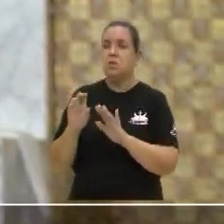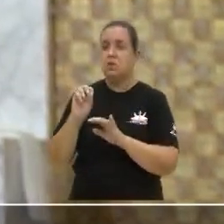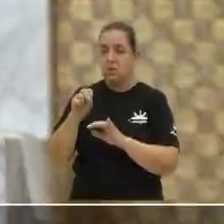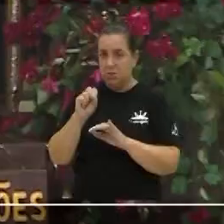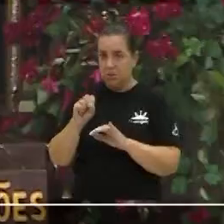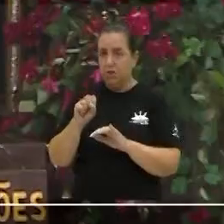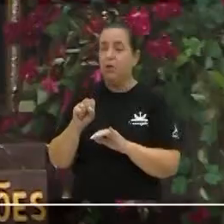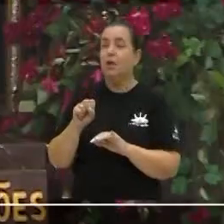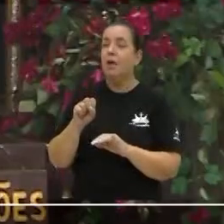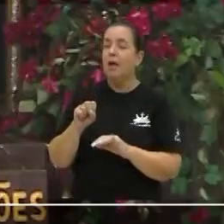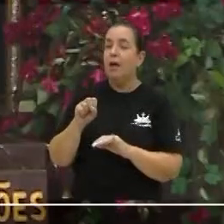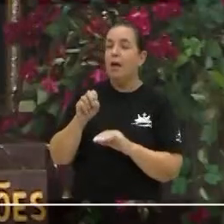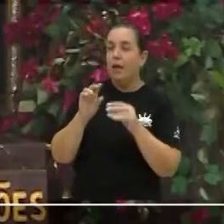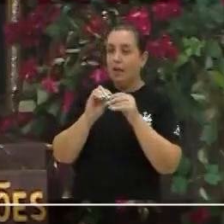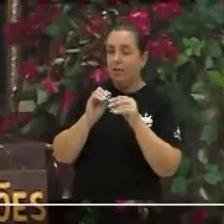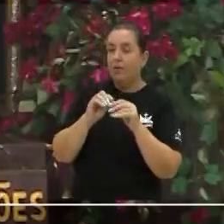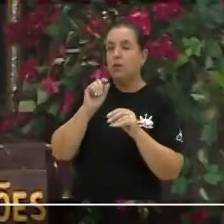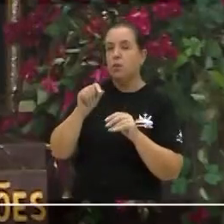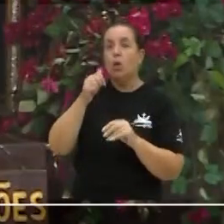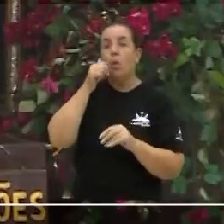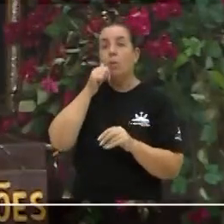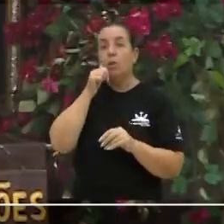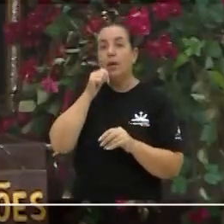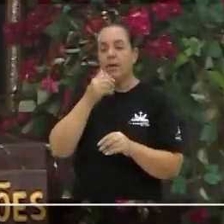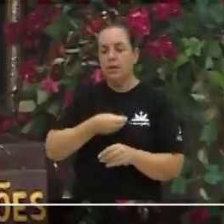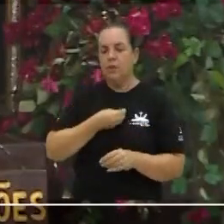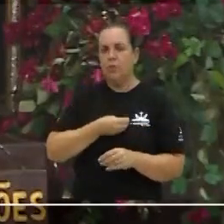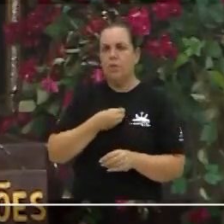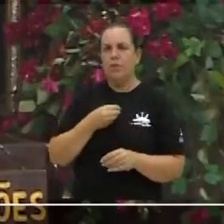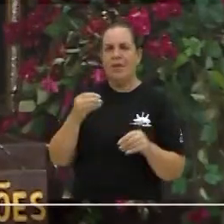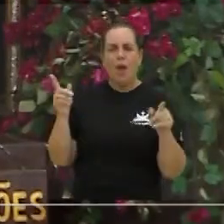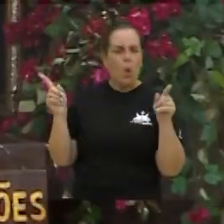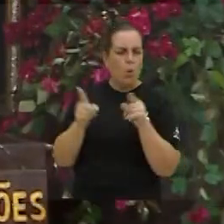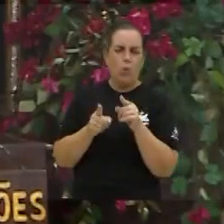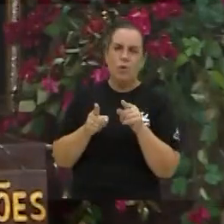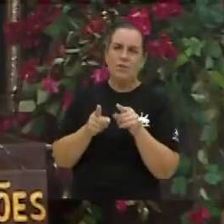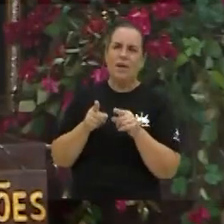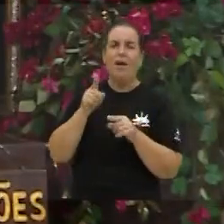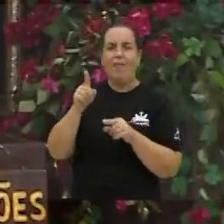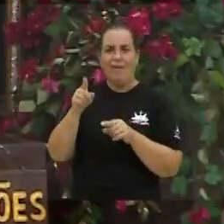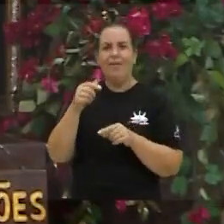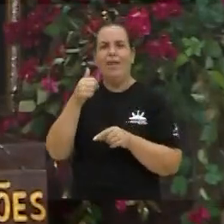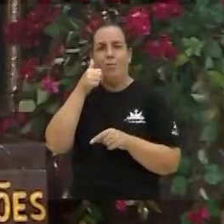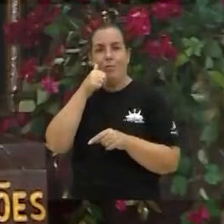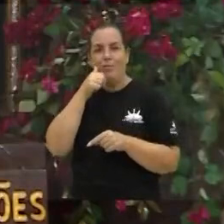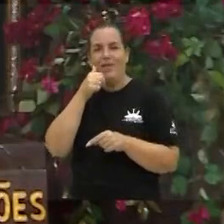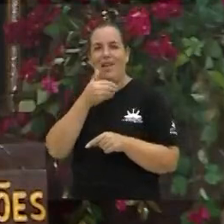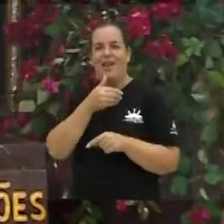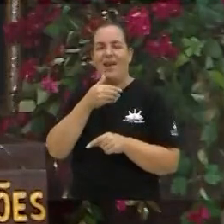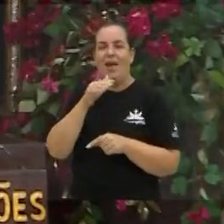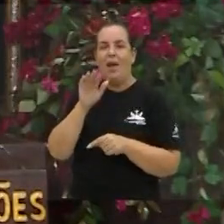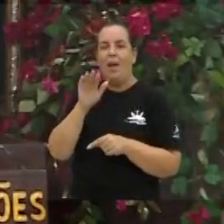uma religiosa que teve uma vida brevíssima, morreu com 33 anos,